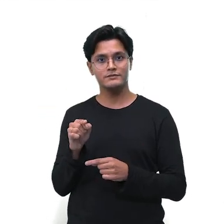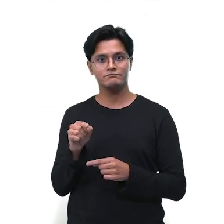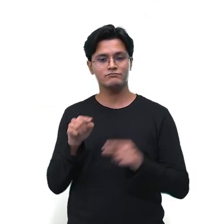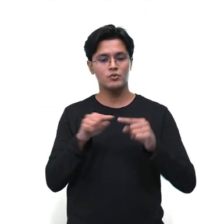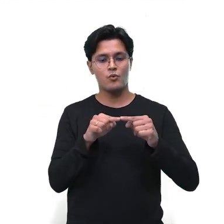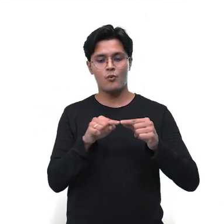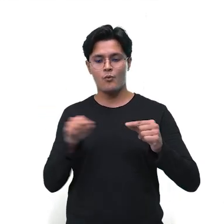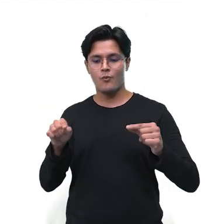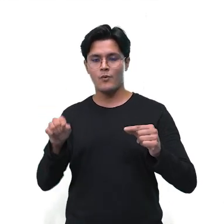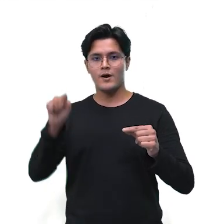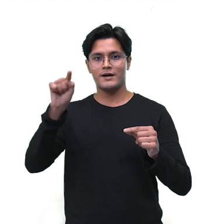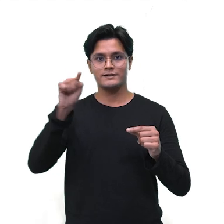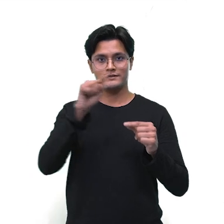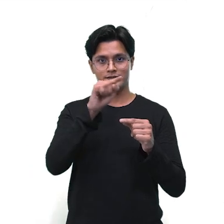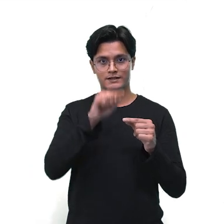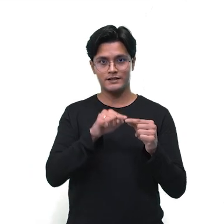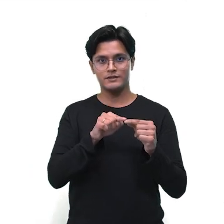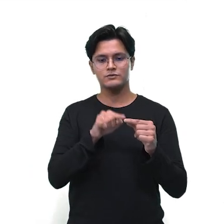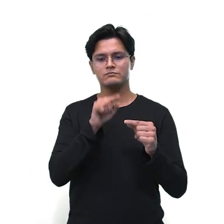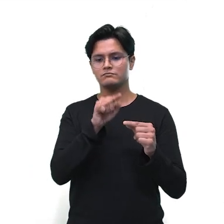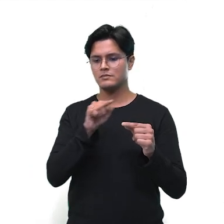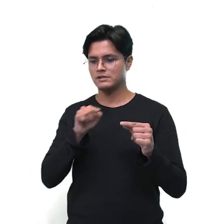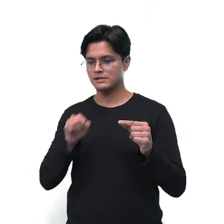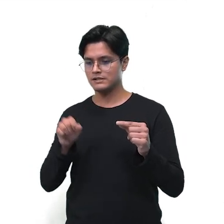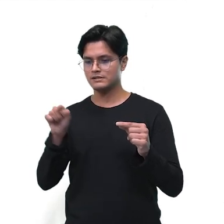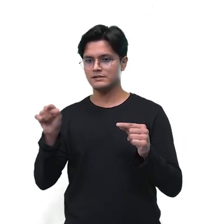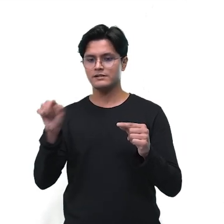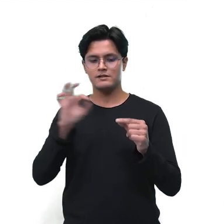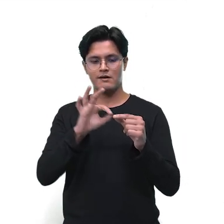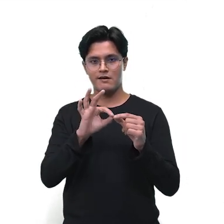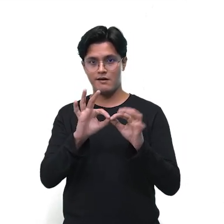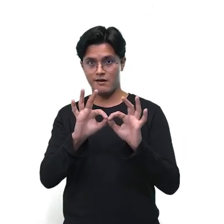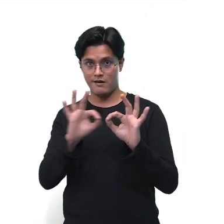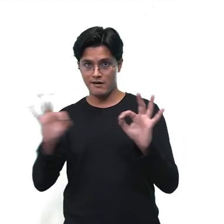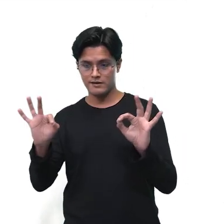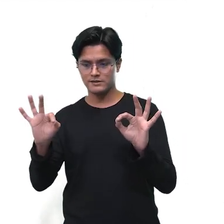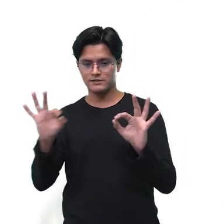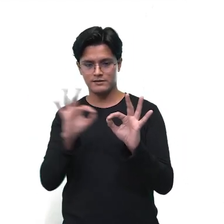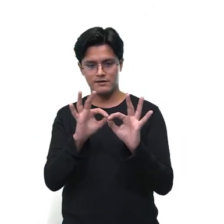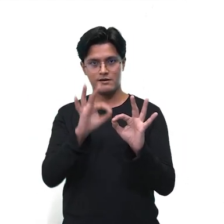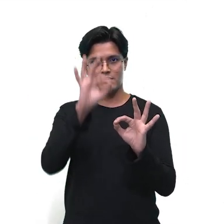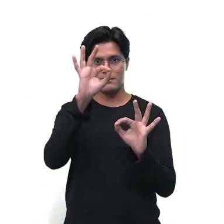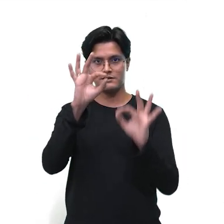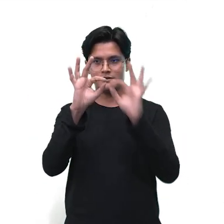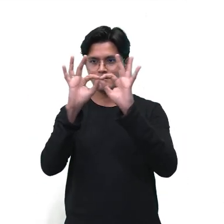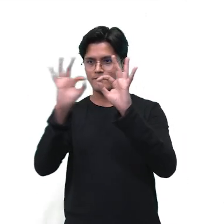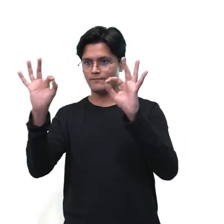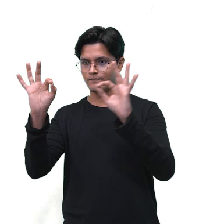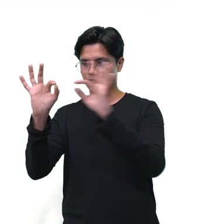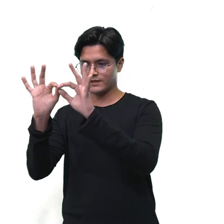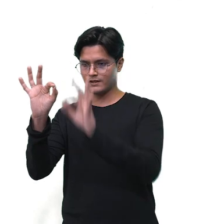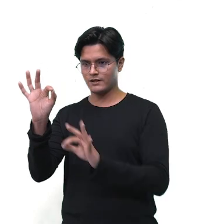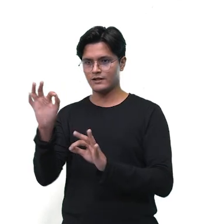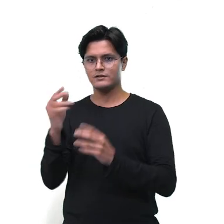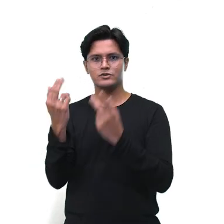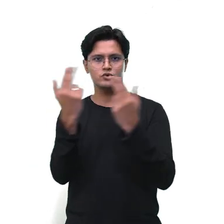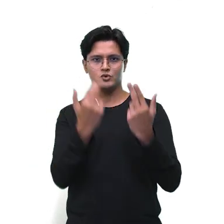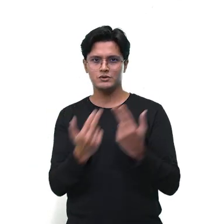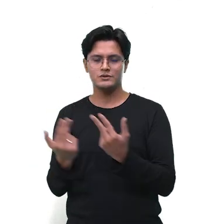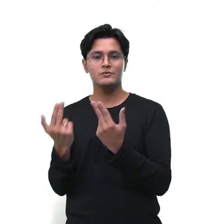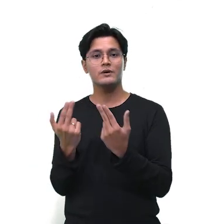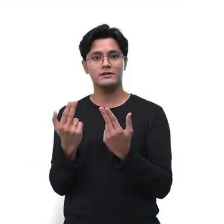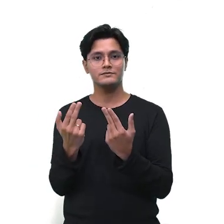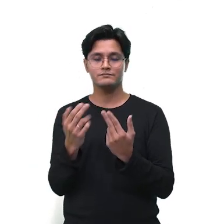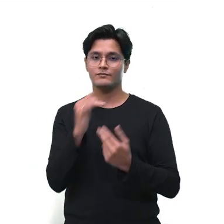quadrado, os lados eles são iguais. Então, se esse lado aqui eu chamo de L1 e esse outro lado aqui eu chamo de